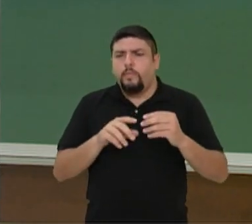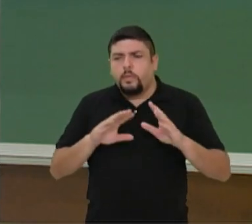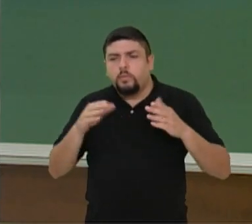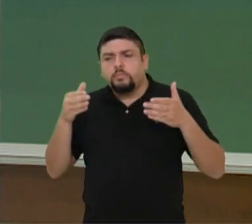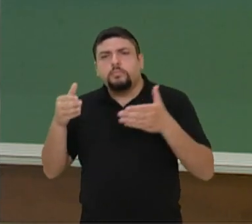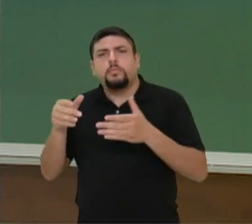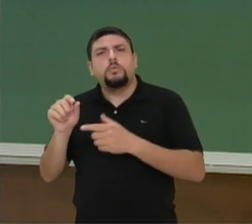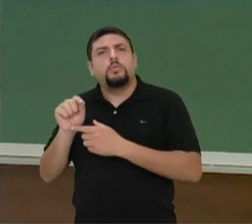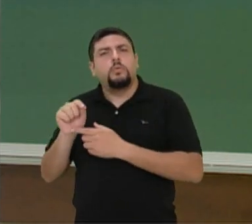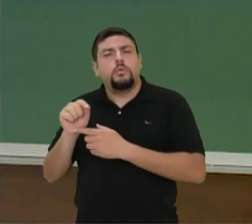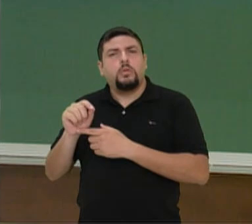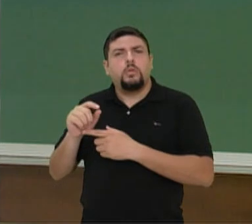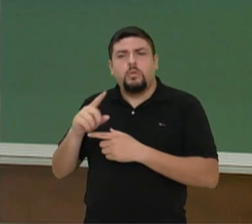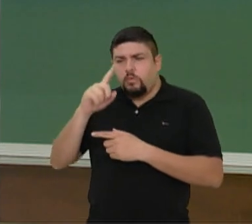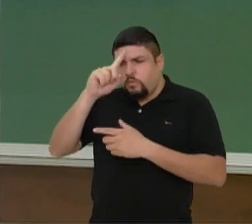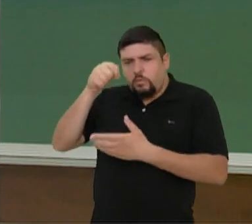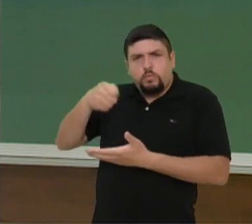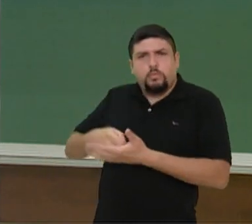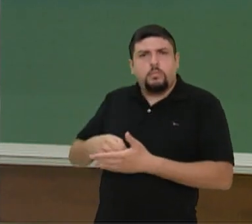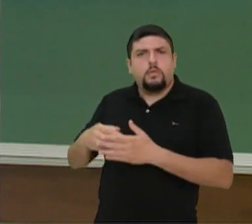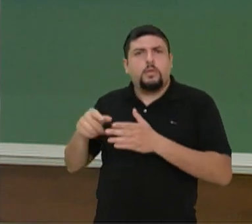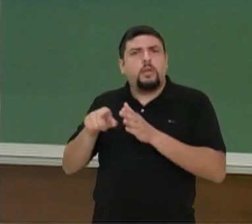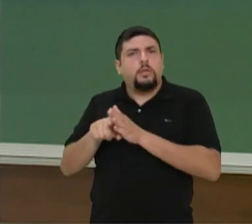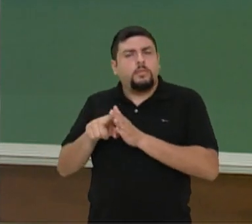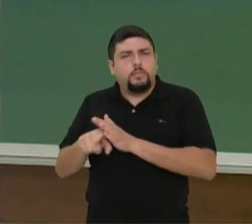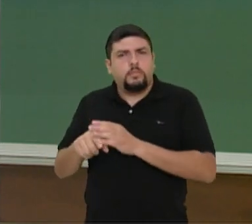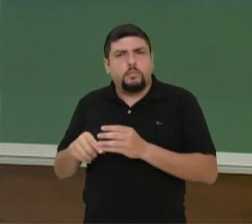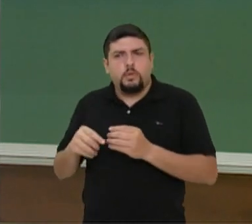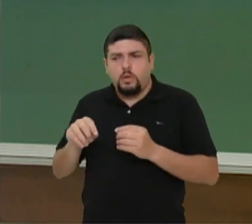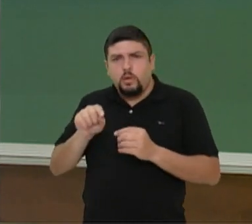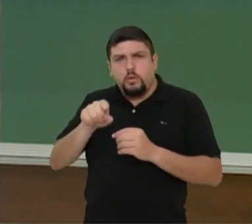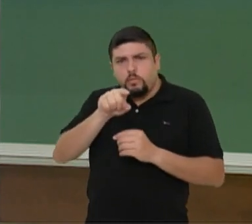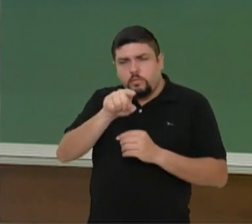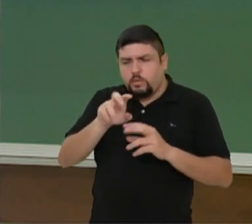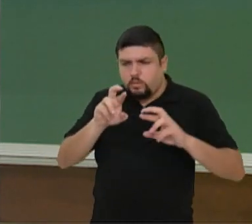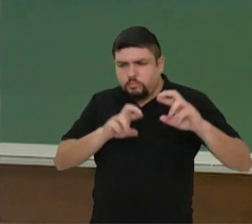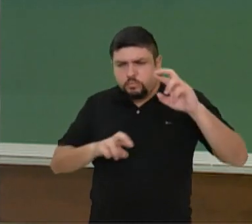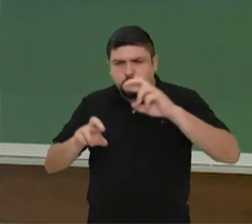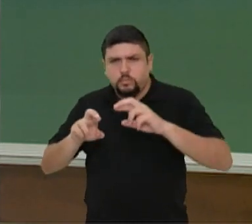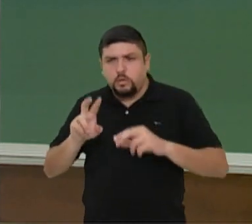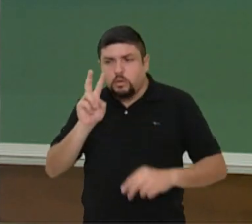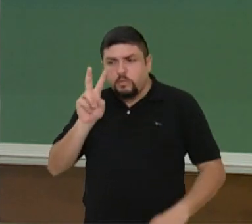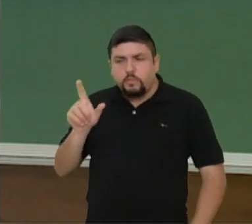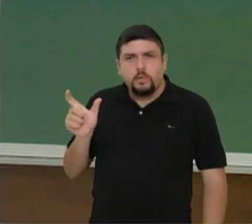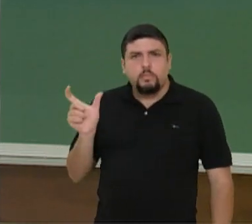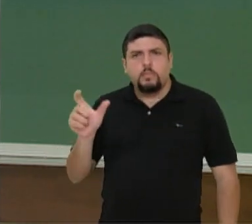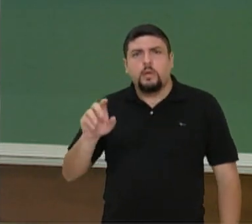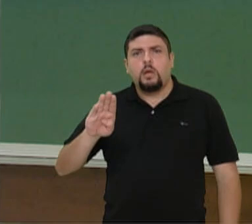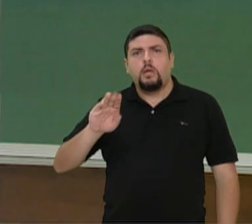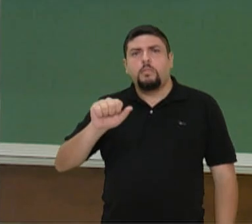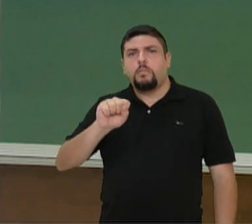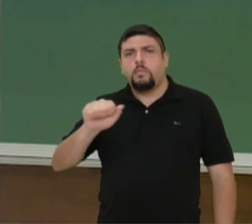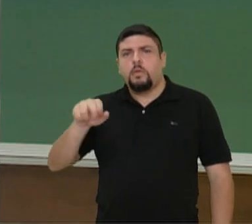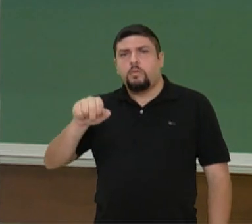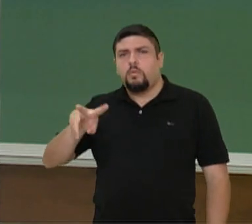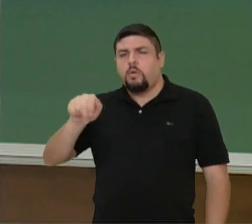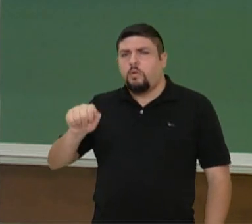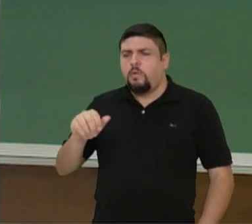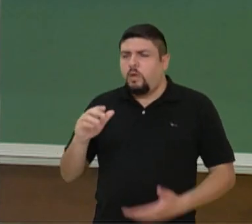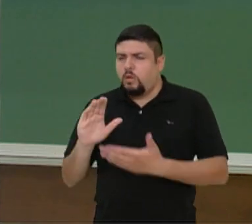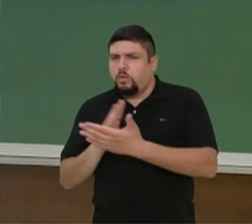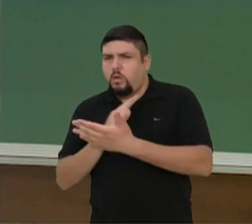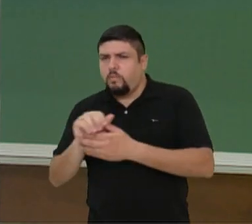o que o professor coloca nesse slide. Analisando o comando da questão, se você viu Bossa Nova, boa parte das alternativas você